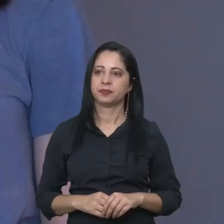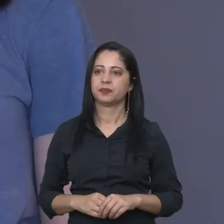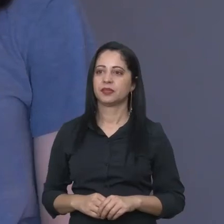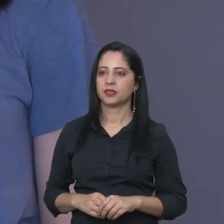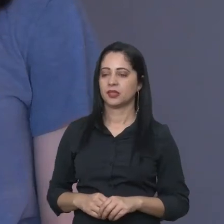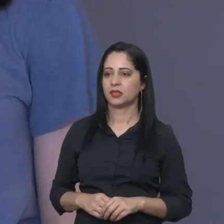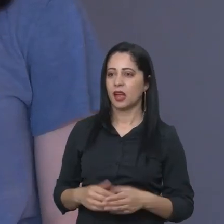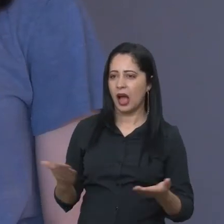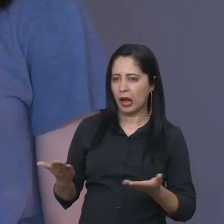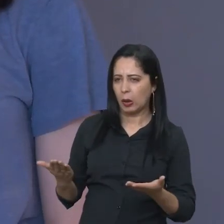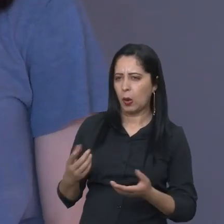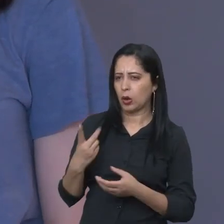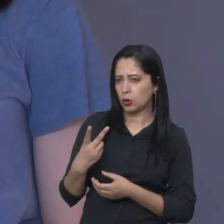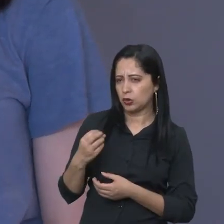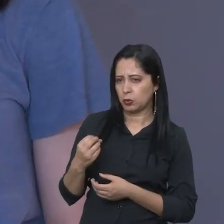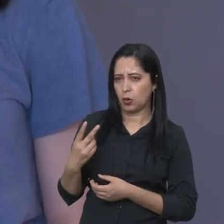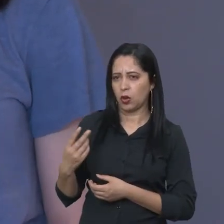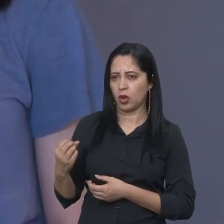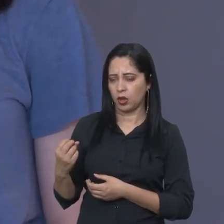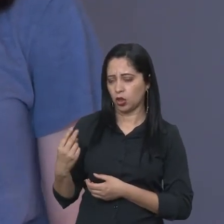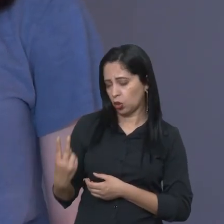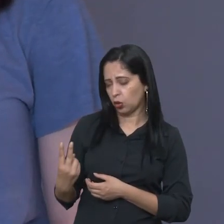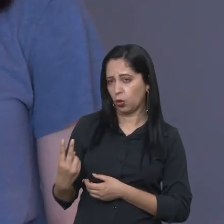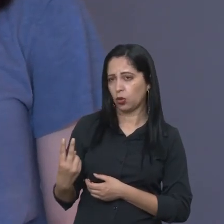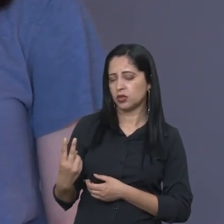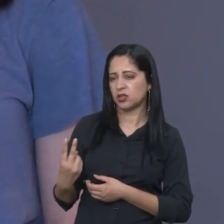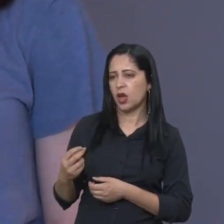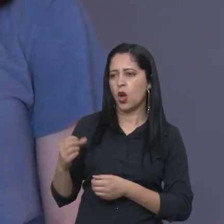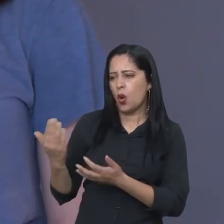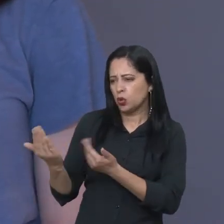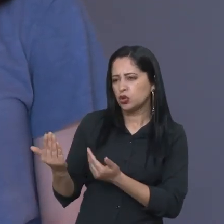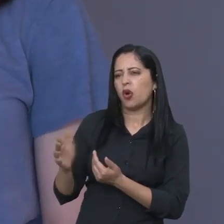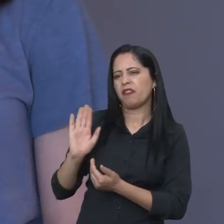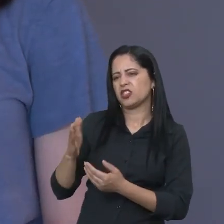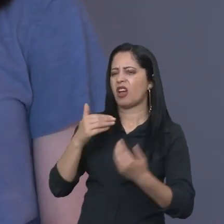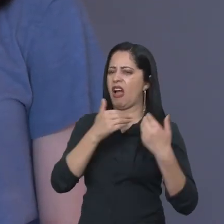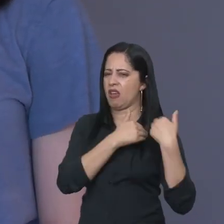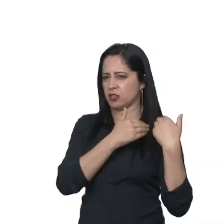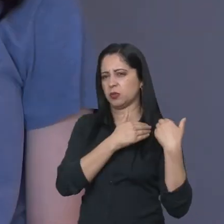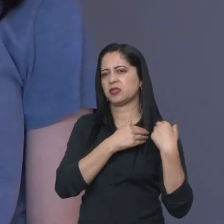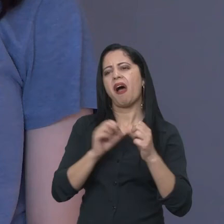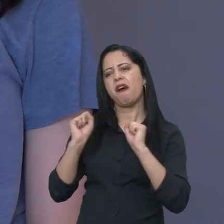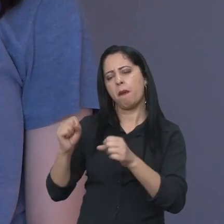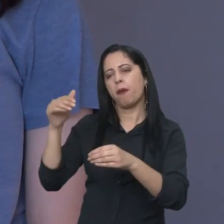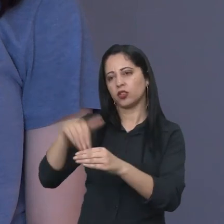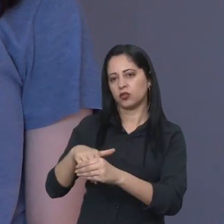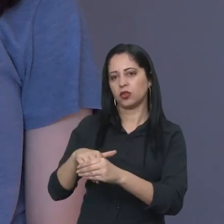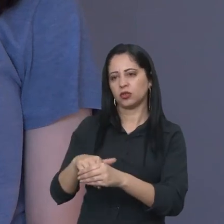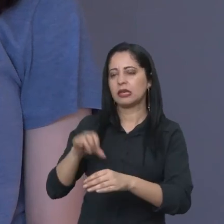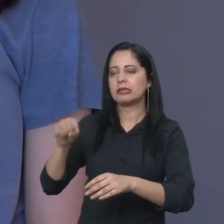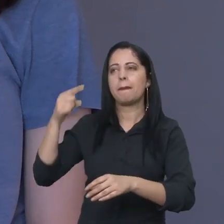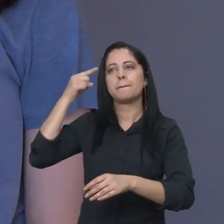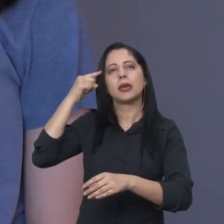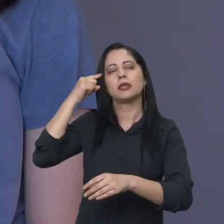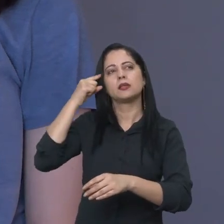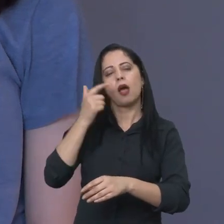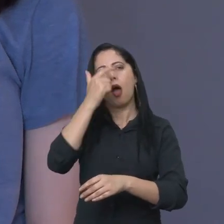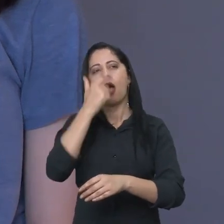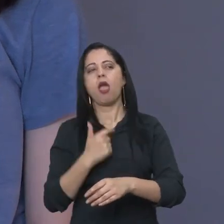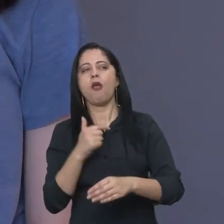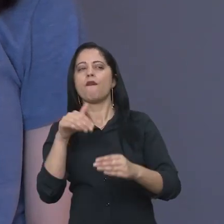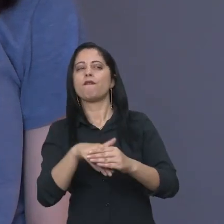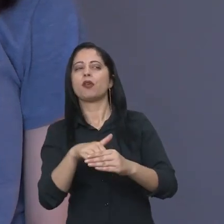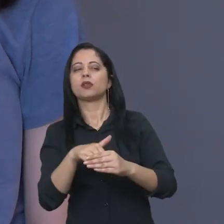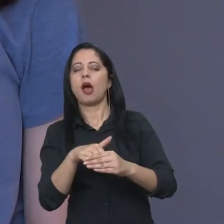democracia. Acho que esse ano os jovens estão mais responsáveis nessa questão de votar. Todo mundo, na verdade, consegue fazer a diferença,